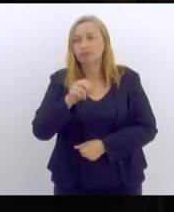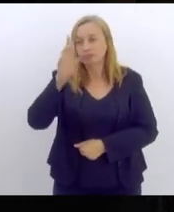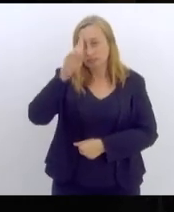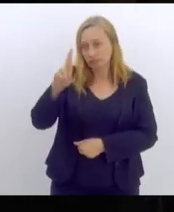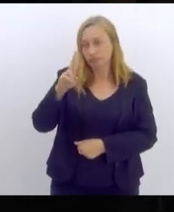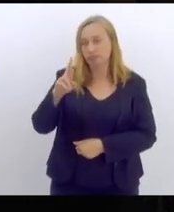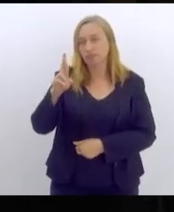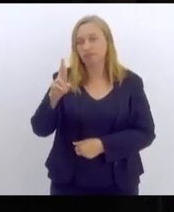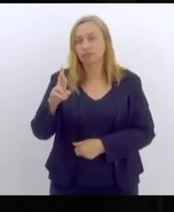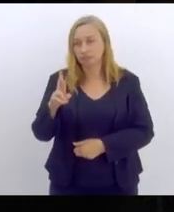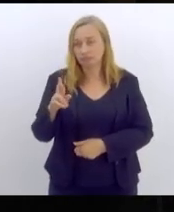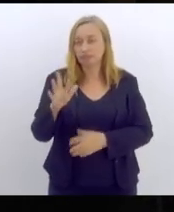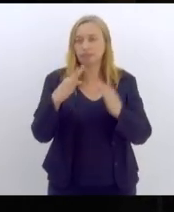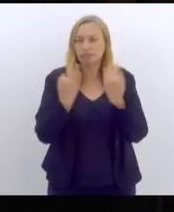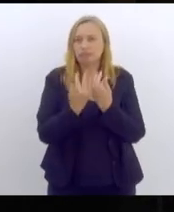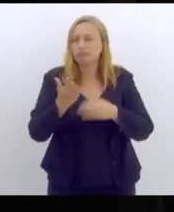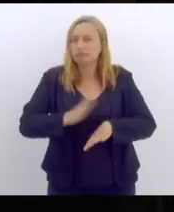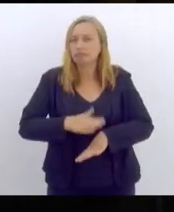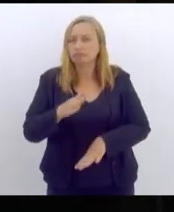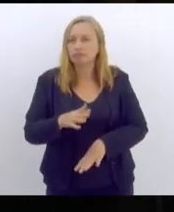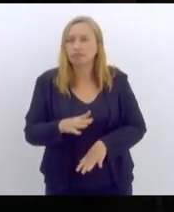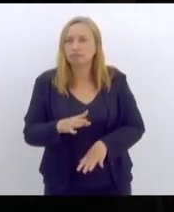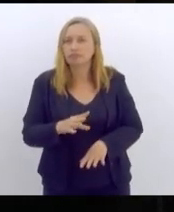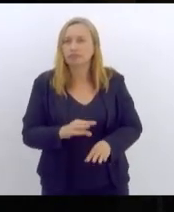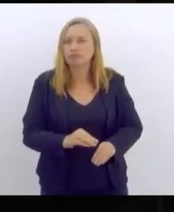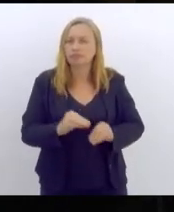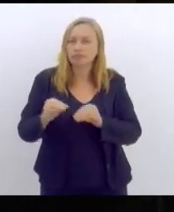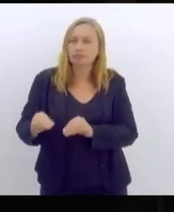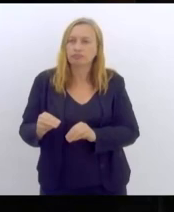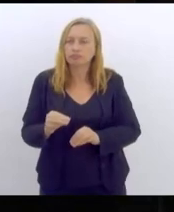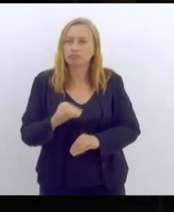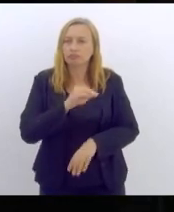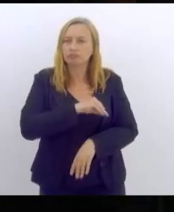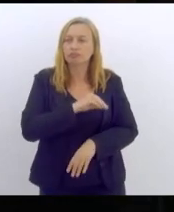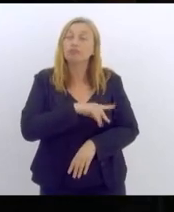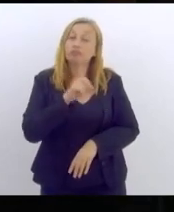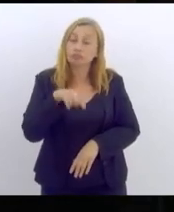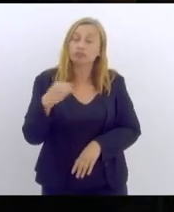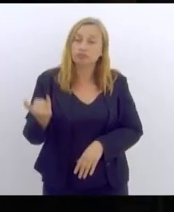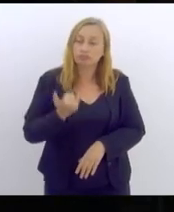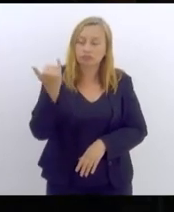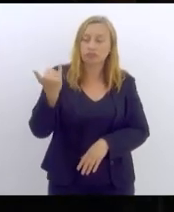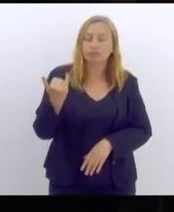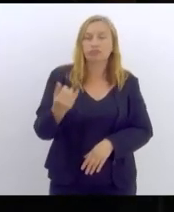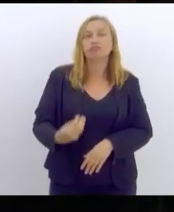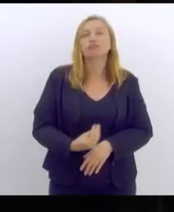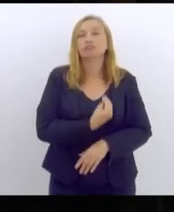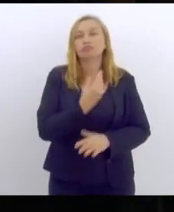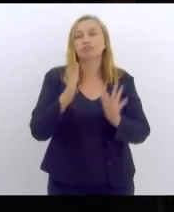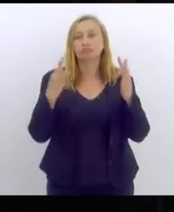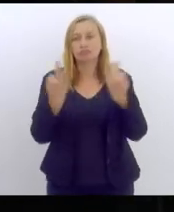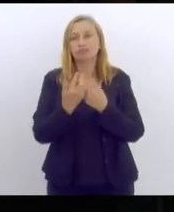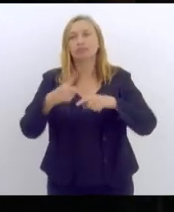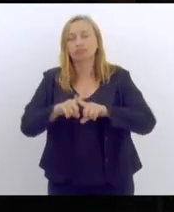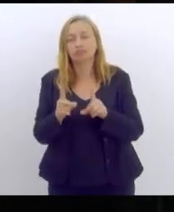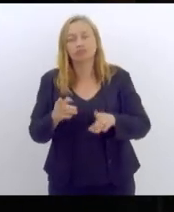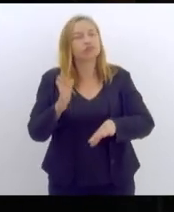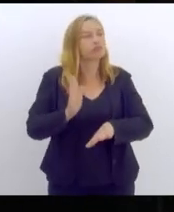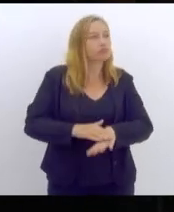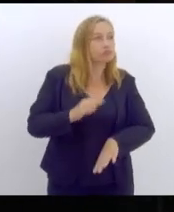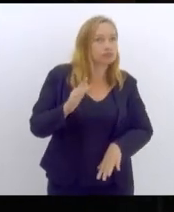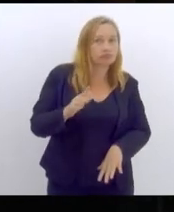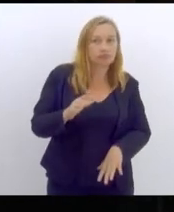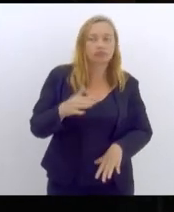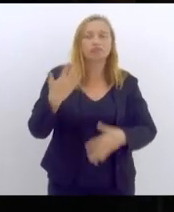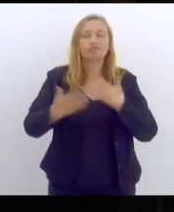família. Por mais que os programas de transferência de renda sejam importantes na vida de uma família, mas o que mais